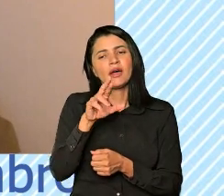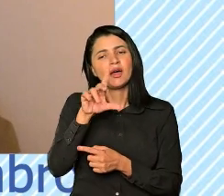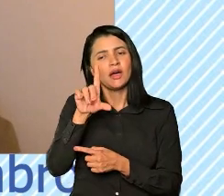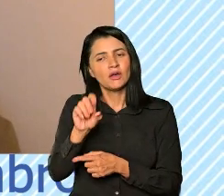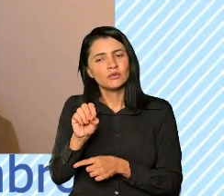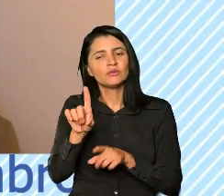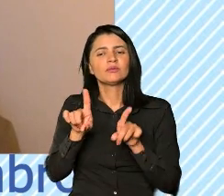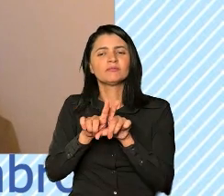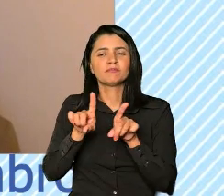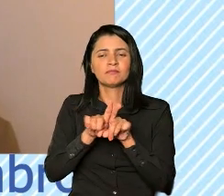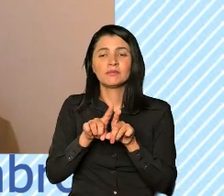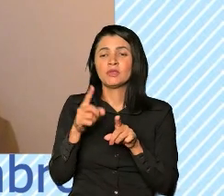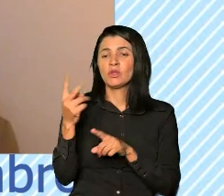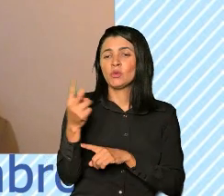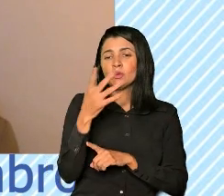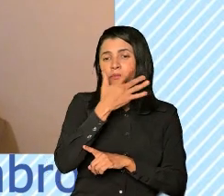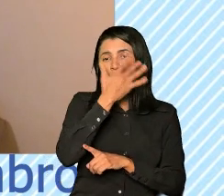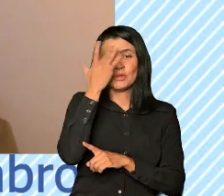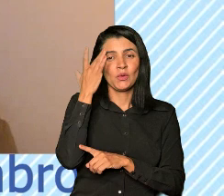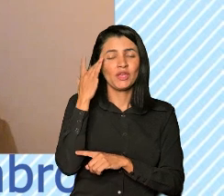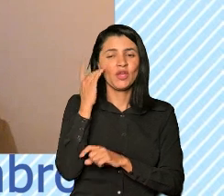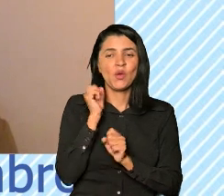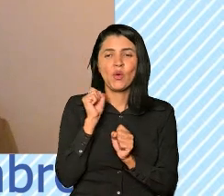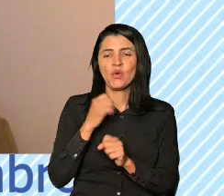eu sou apaixonada.